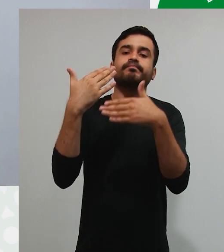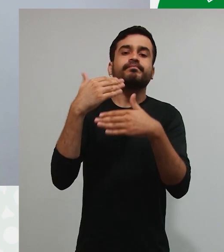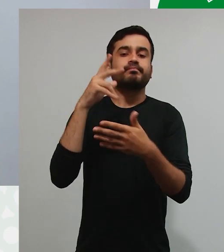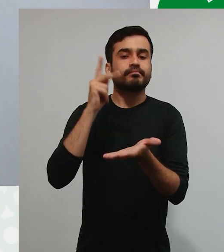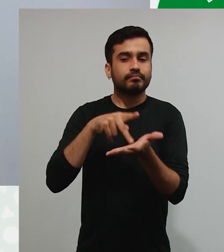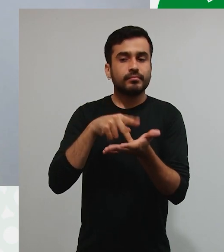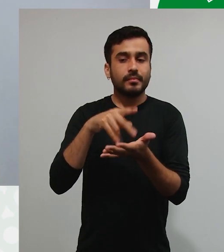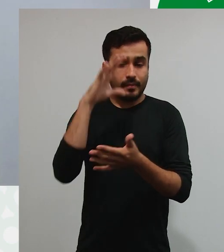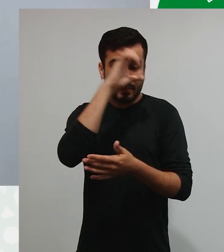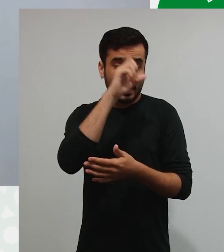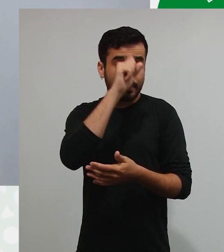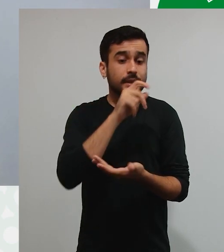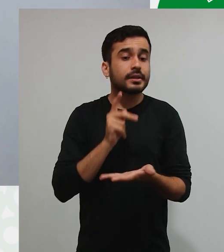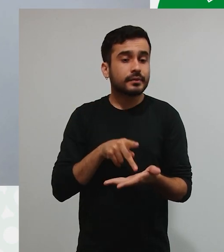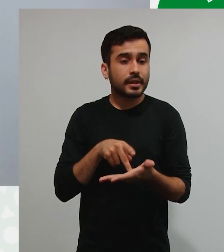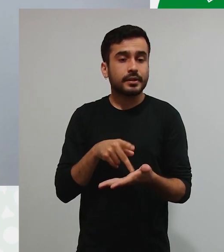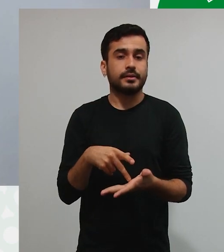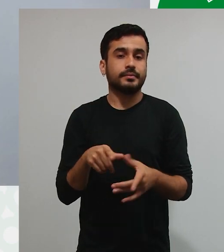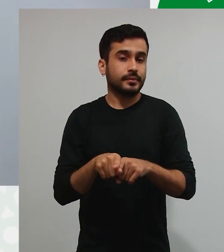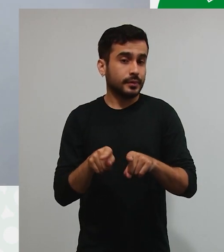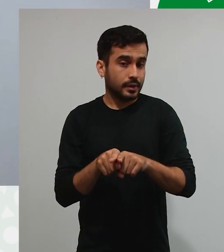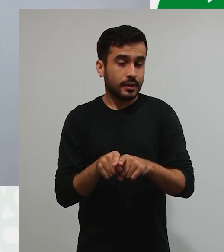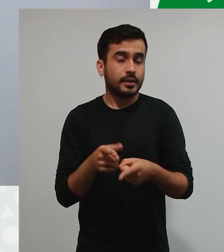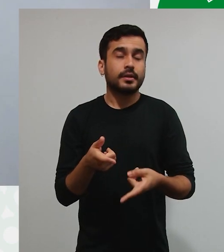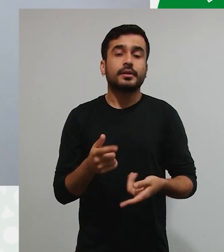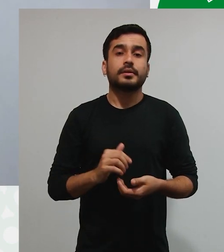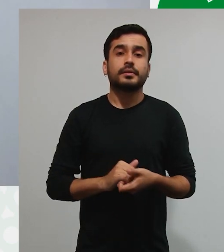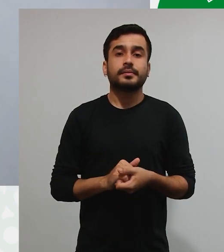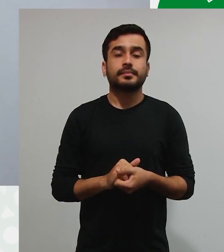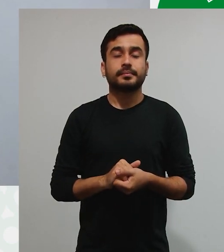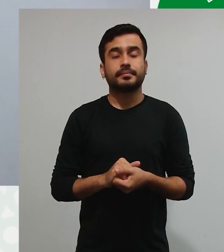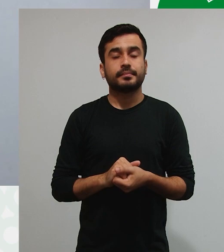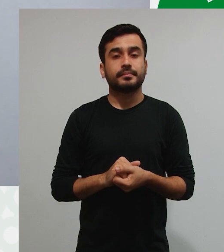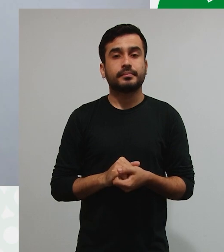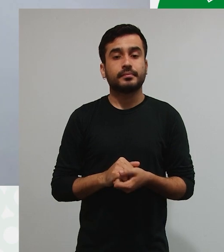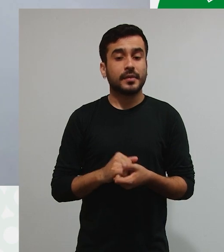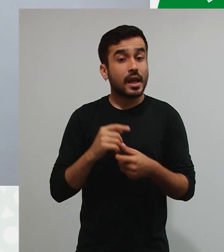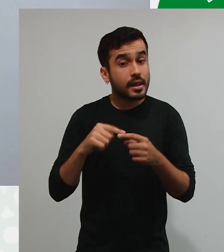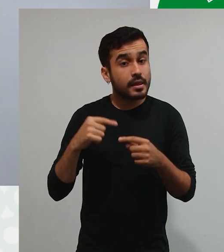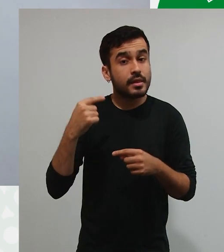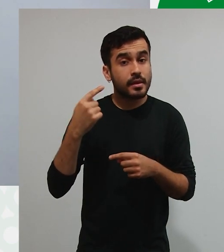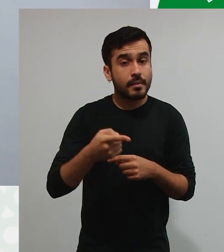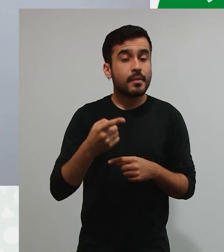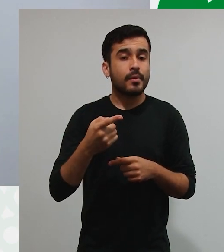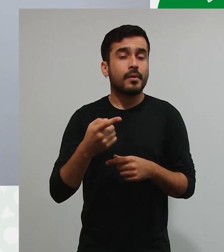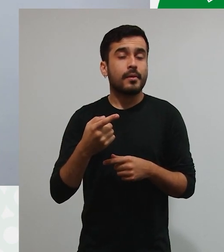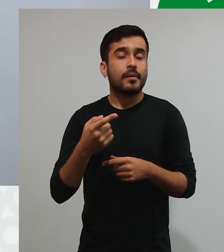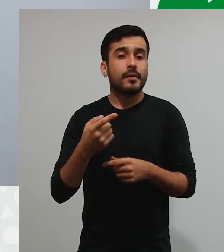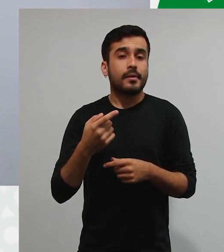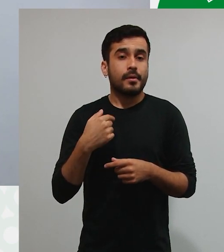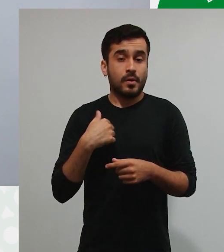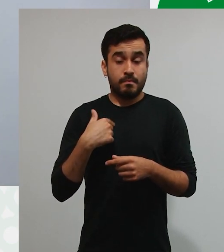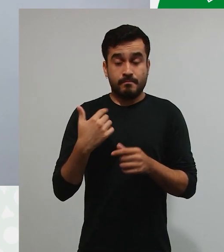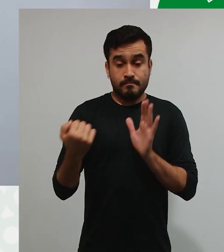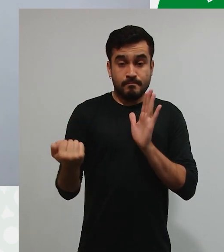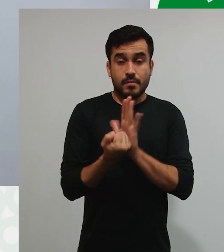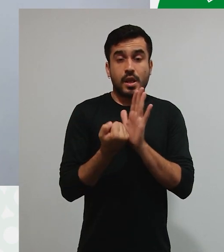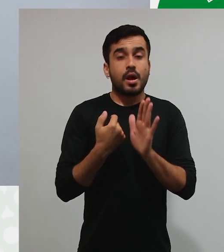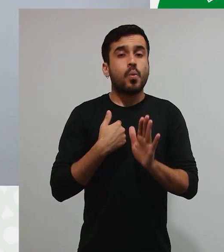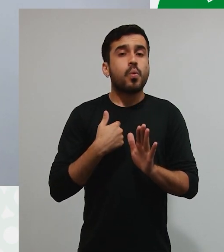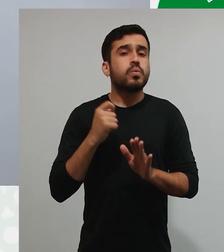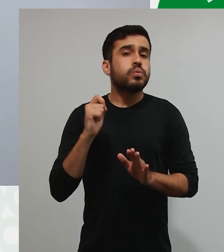turmas, né, ficava um pouco difícil. Mas essas dificuldades, né, foram assim experiências